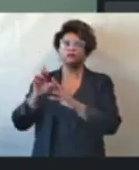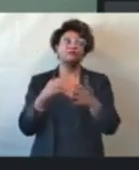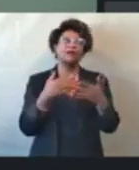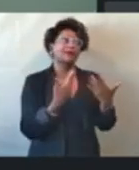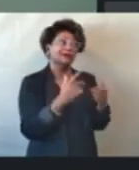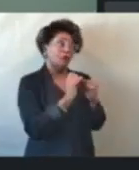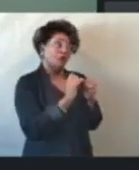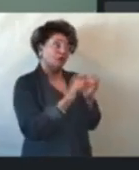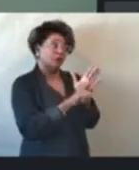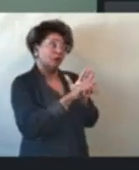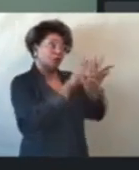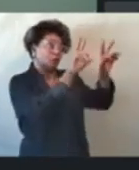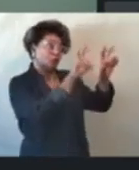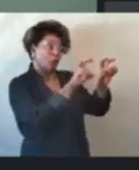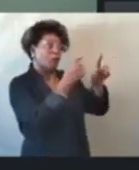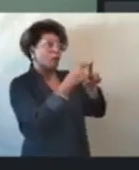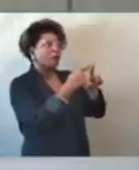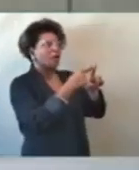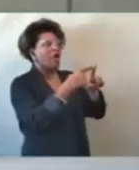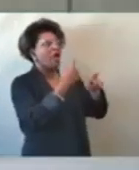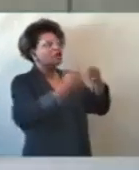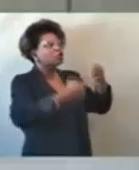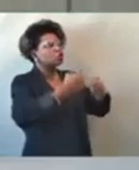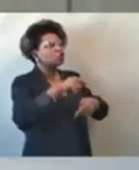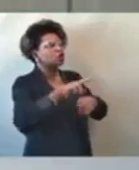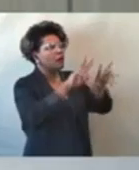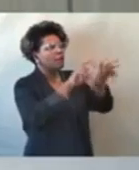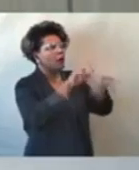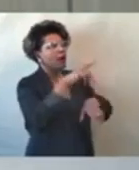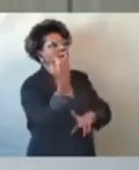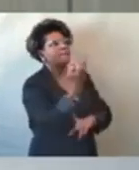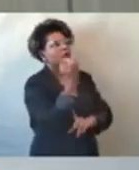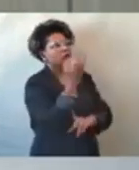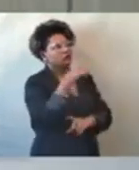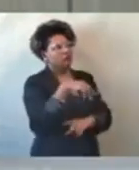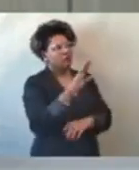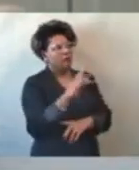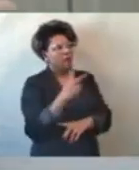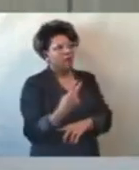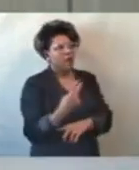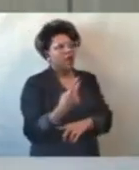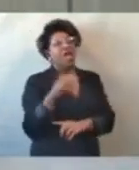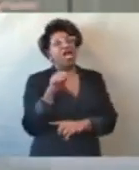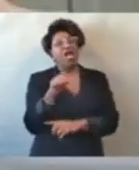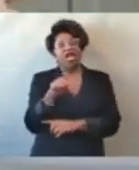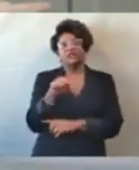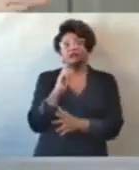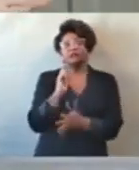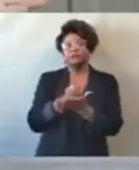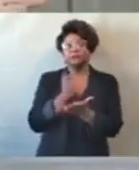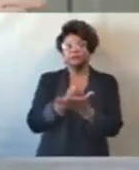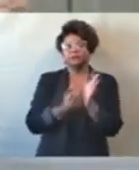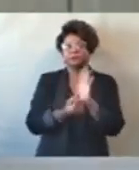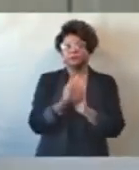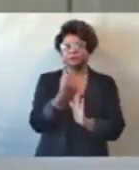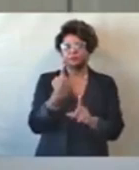que refletem discussões importantes do macro da cidade, né? Então, a questão da outorga onerosa é justamente porque, no final, a gente está